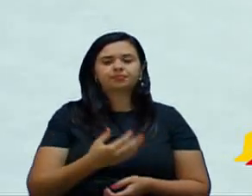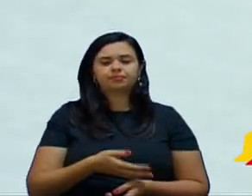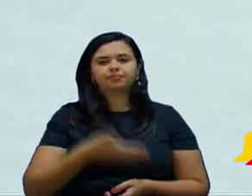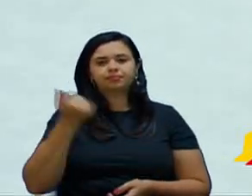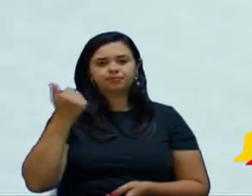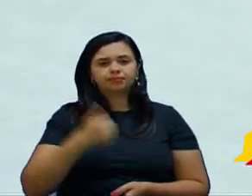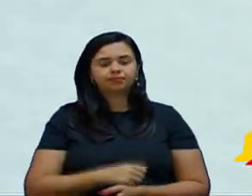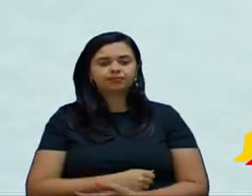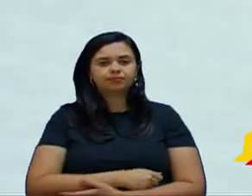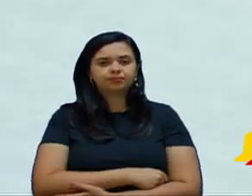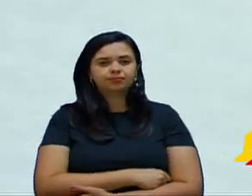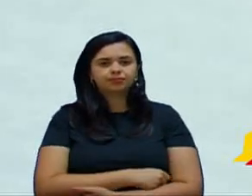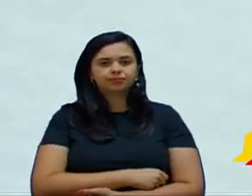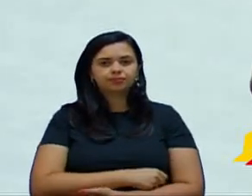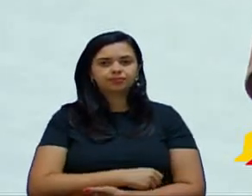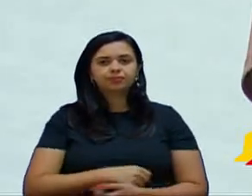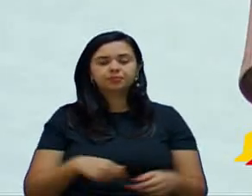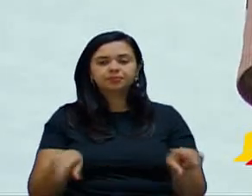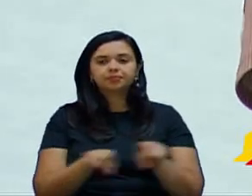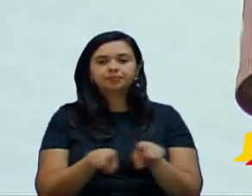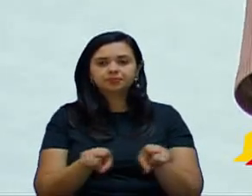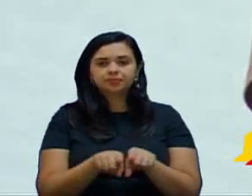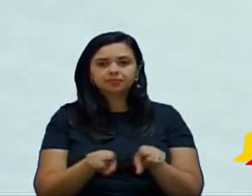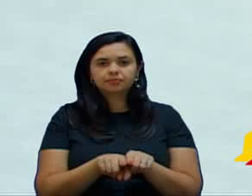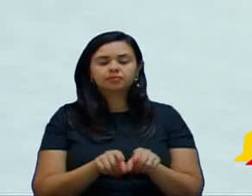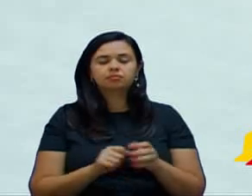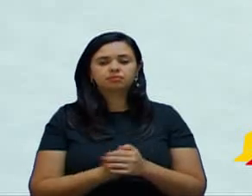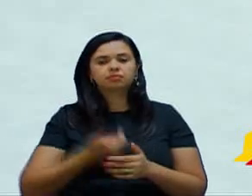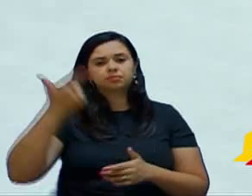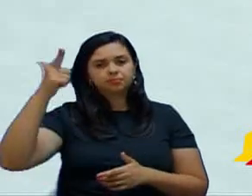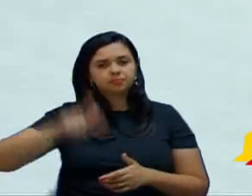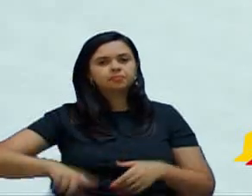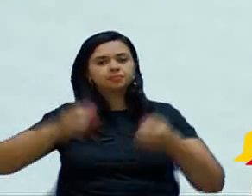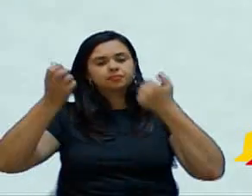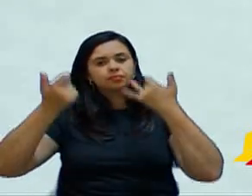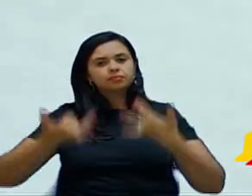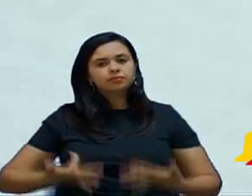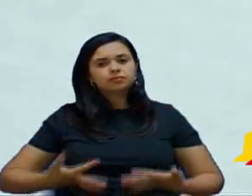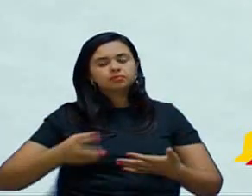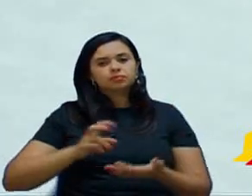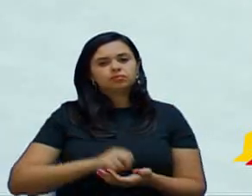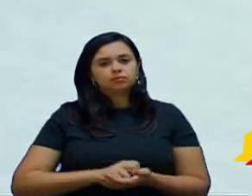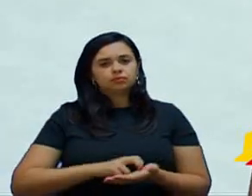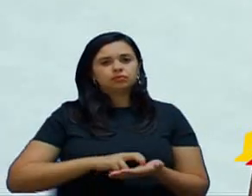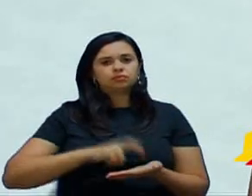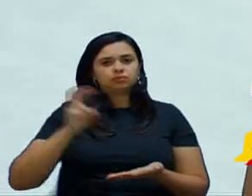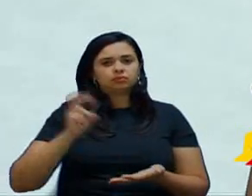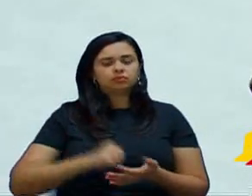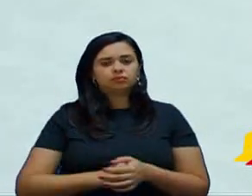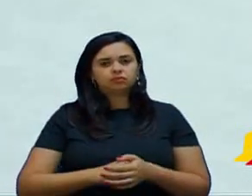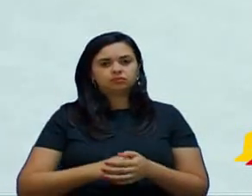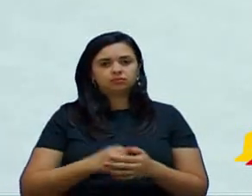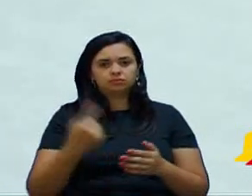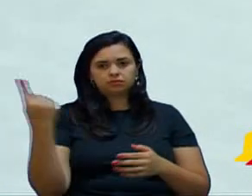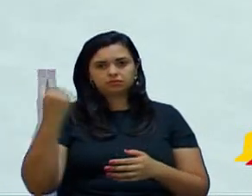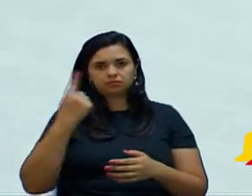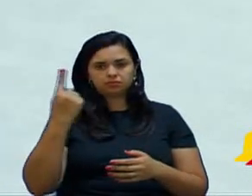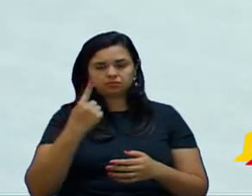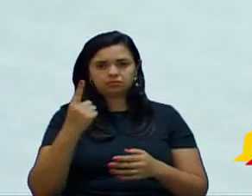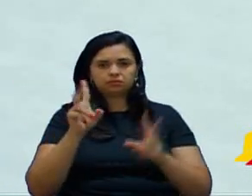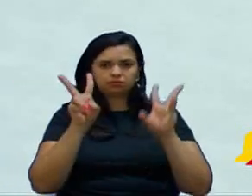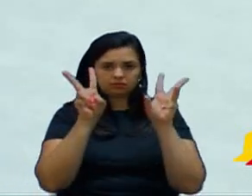melhor. Quero também ressaltar nesta manhã o primeiro tópico a ser